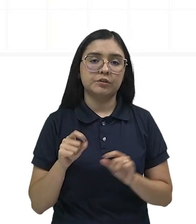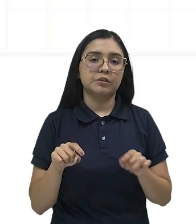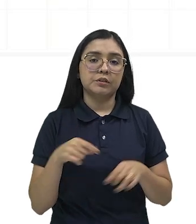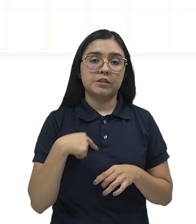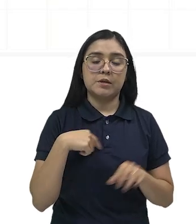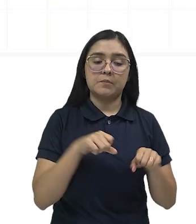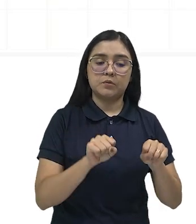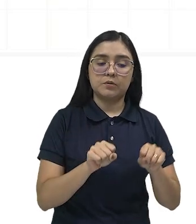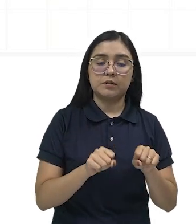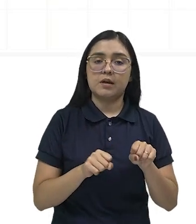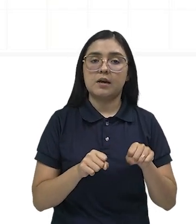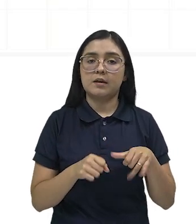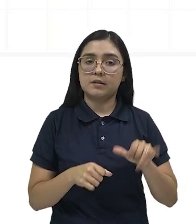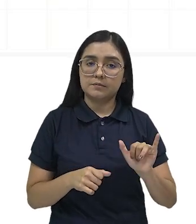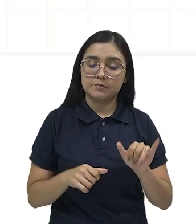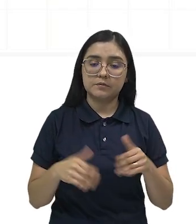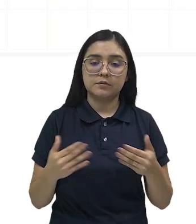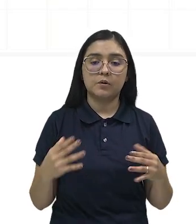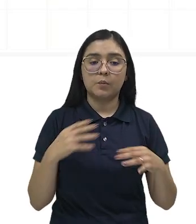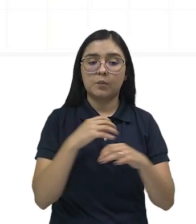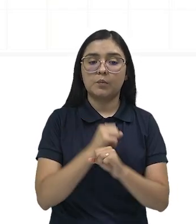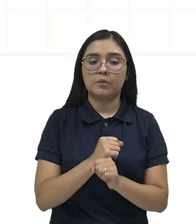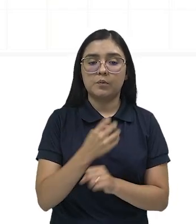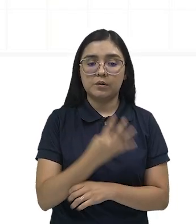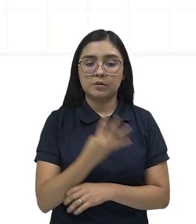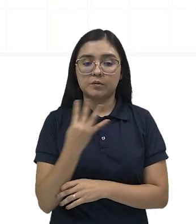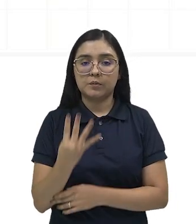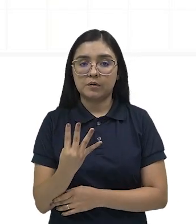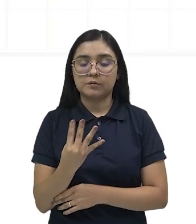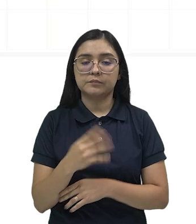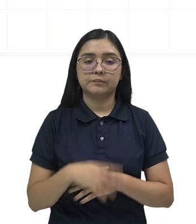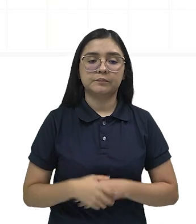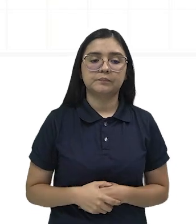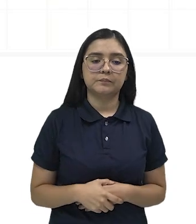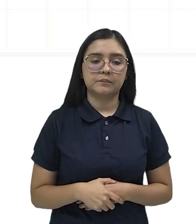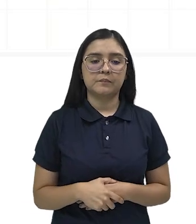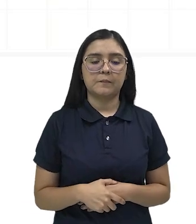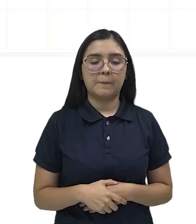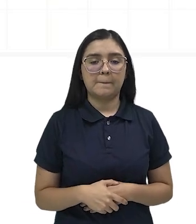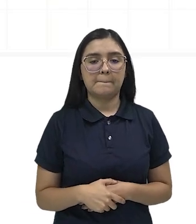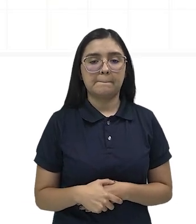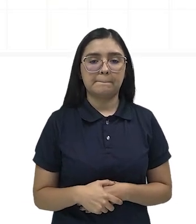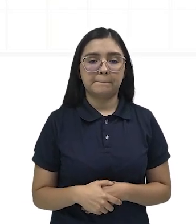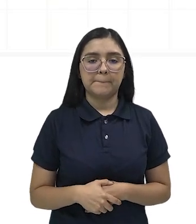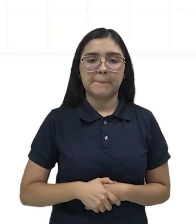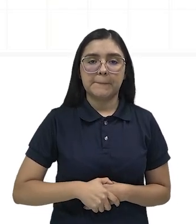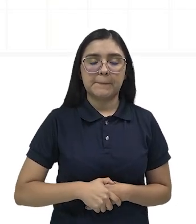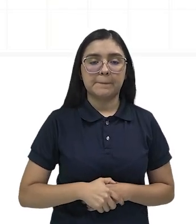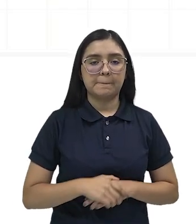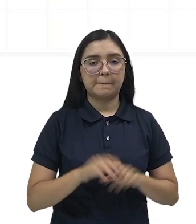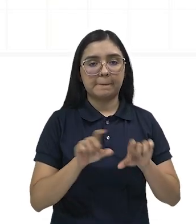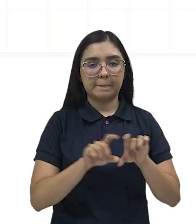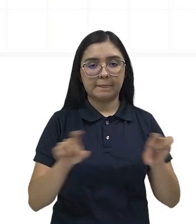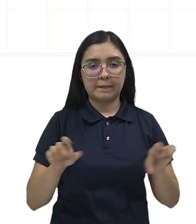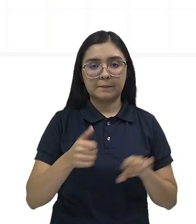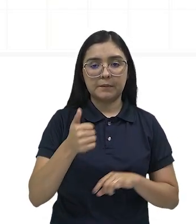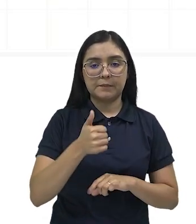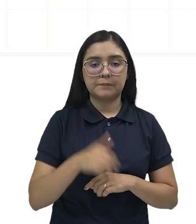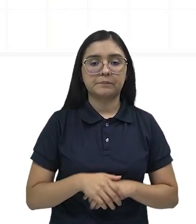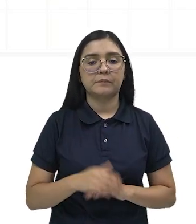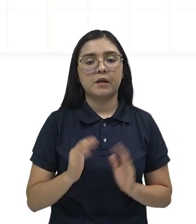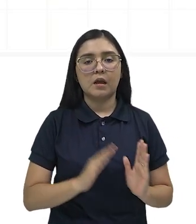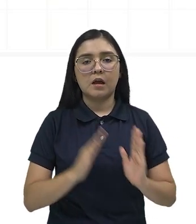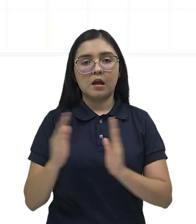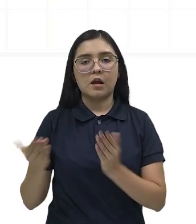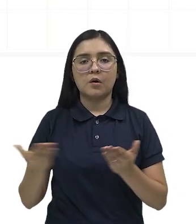Y, está dizendo que o total eram 44 veículos, então X mais Y igual a 44. E agora a informação